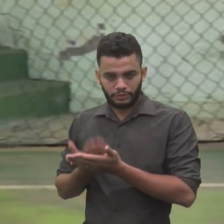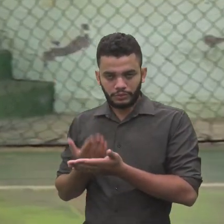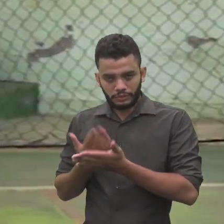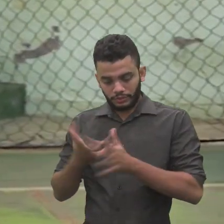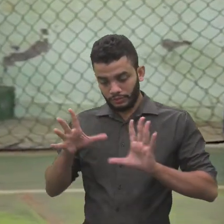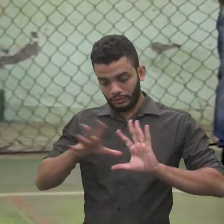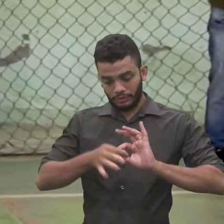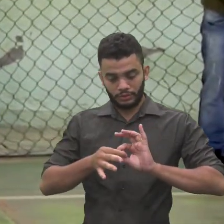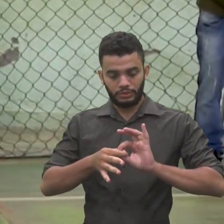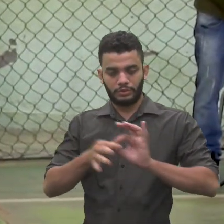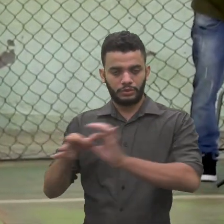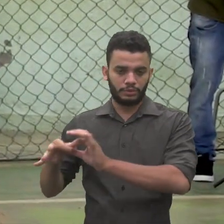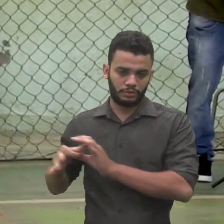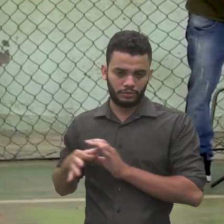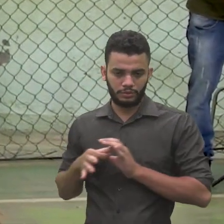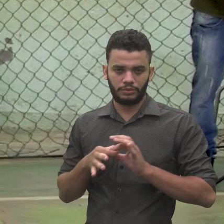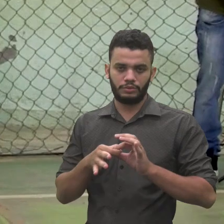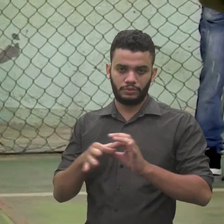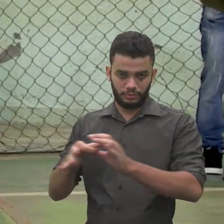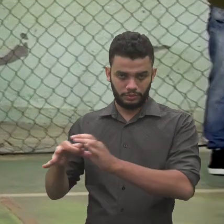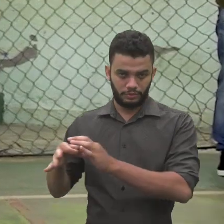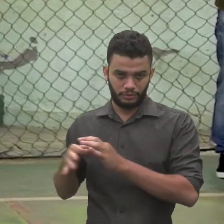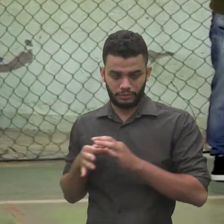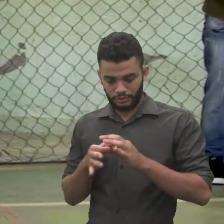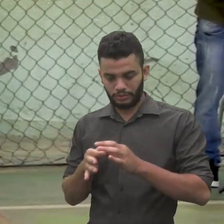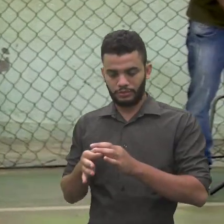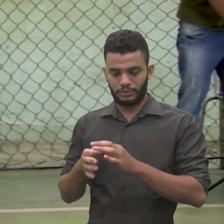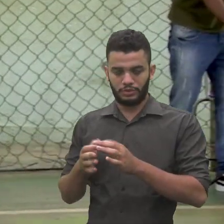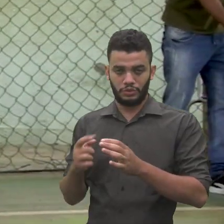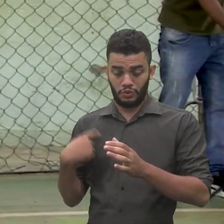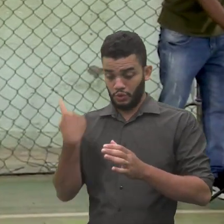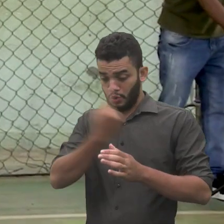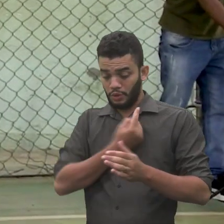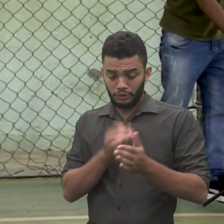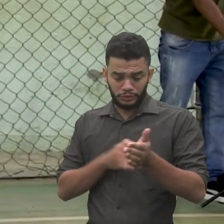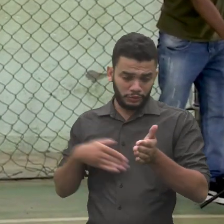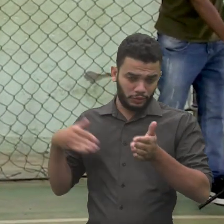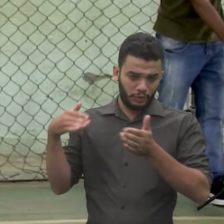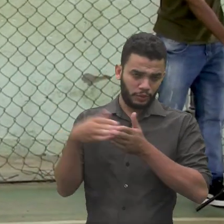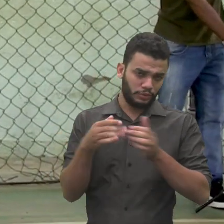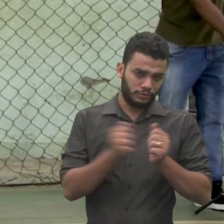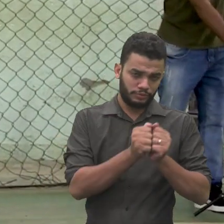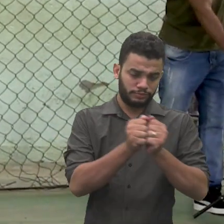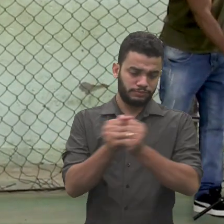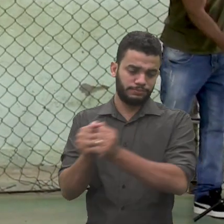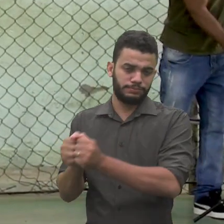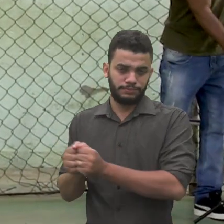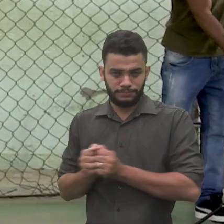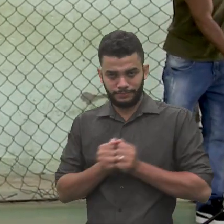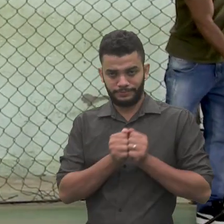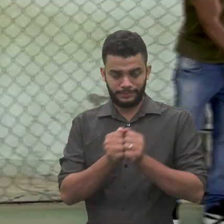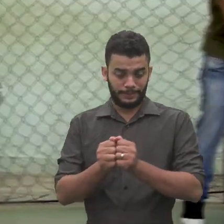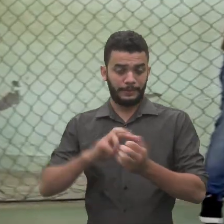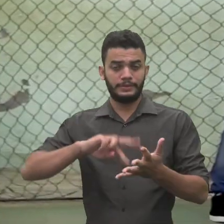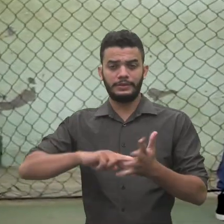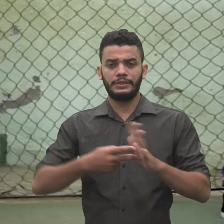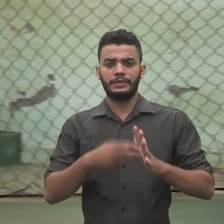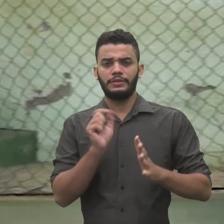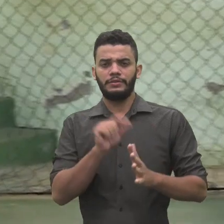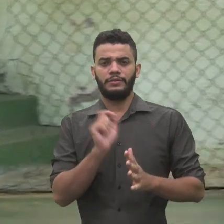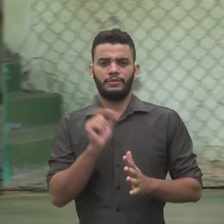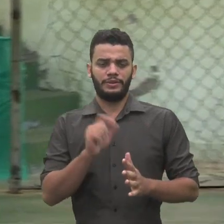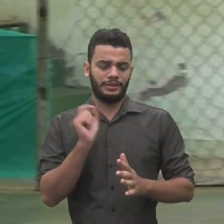nossa escola toda. Todo mundo da escola tem que saber desse projeto. O nome